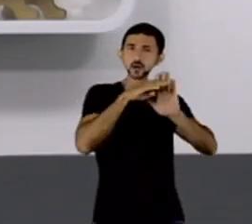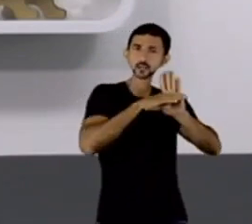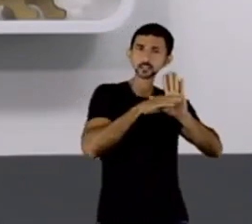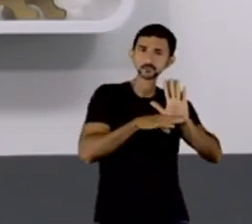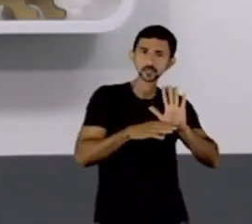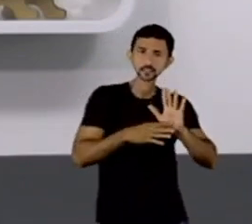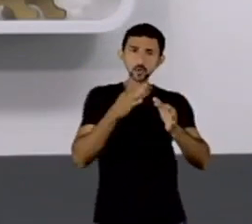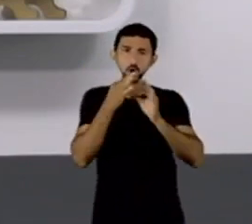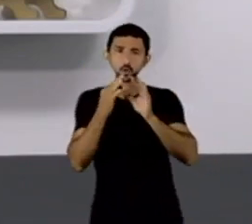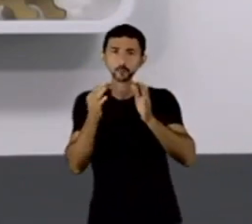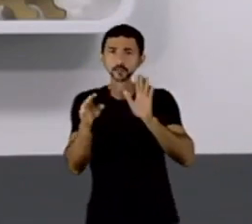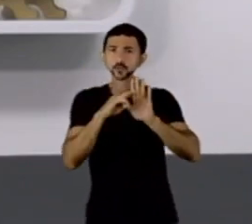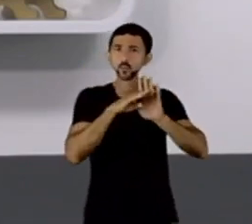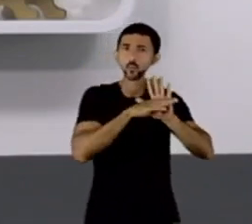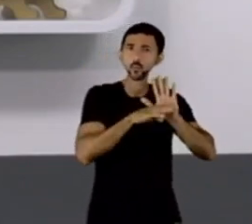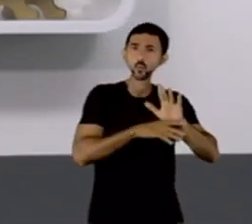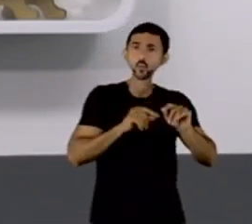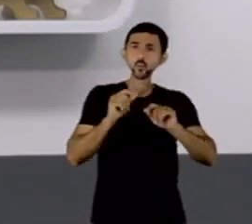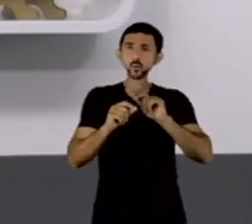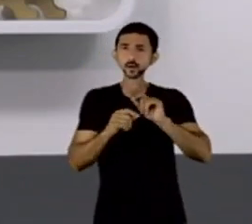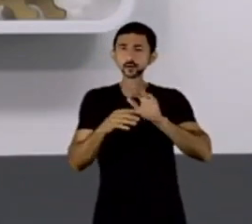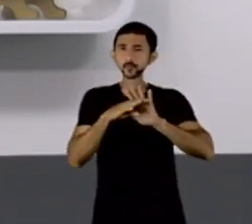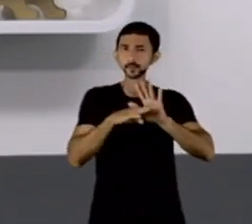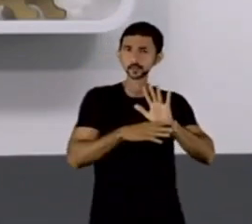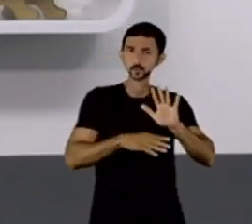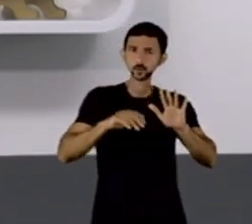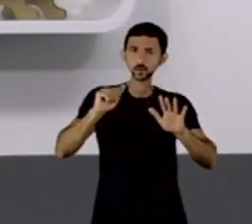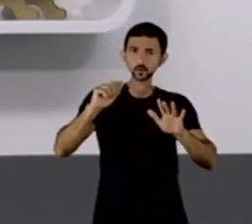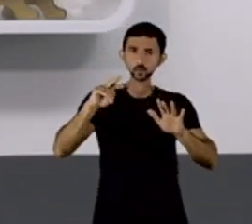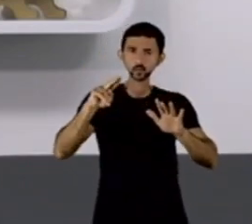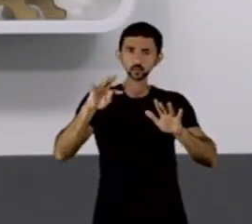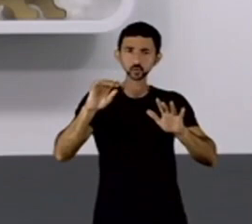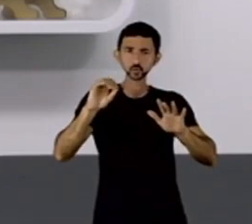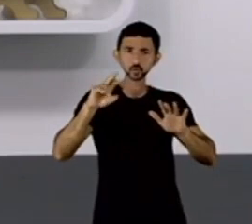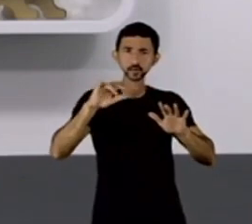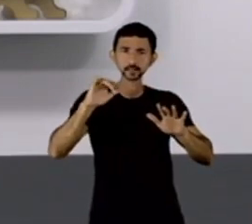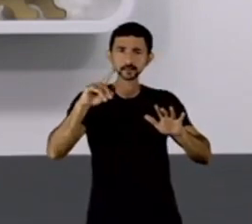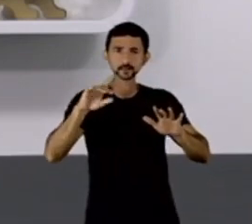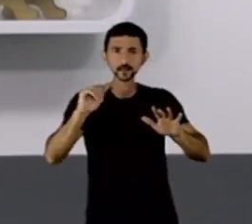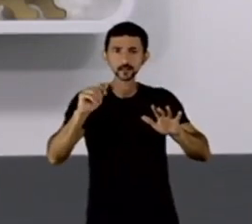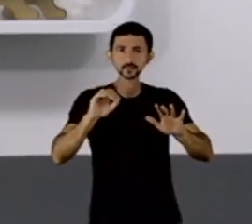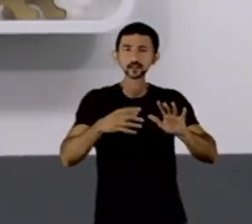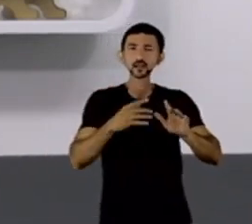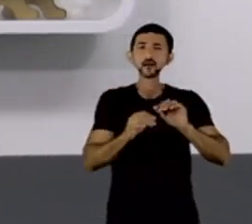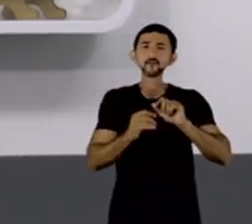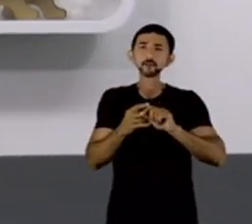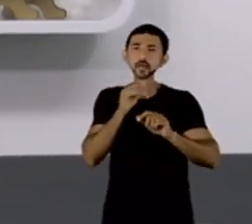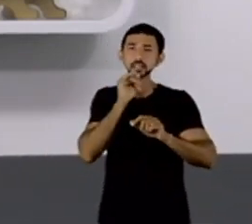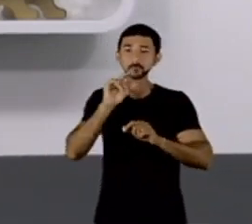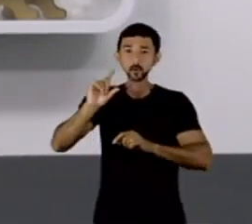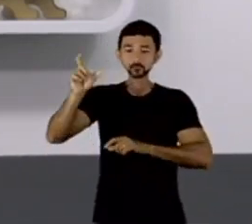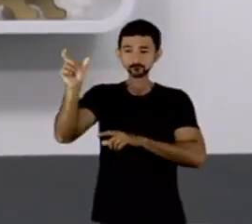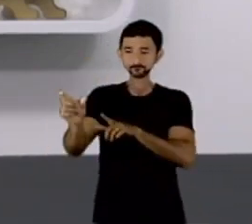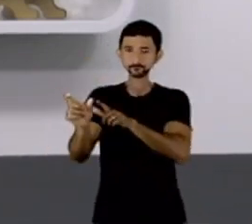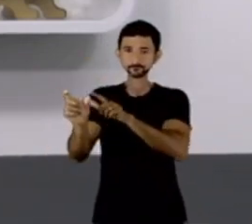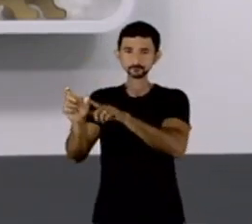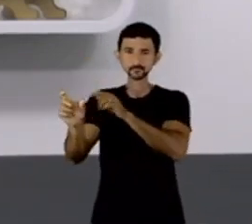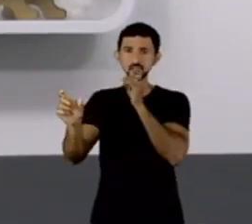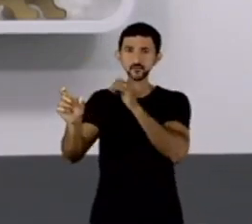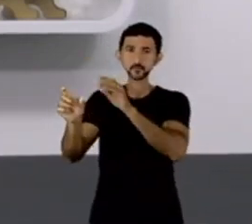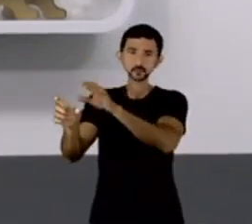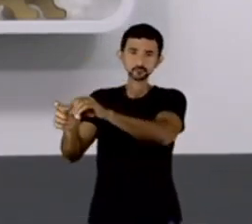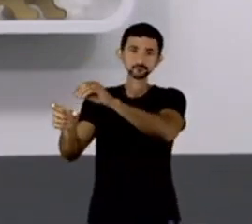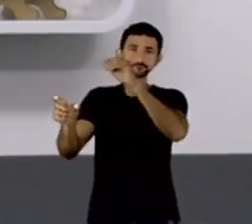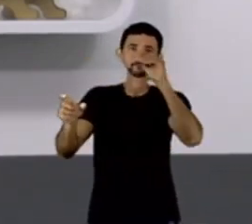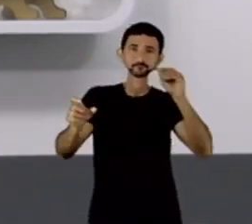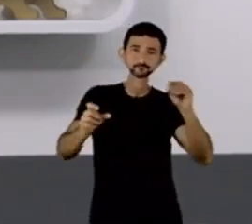de argumento que nós chamamos de argumento de autoridade, que é quando eu pego uma informação de uma pessoa que é especialista no